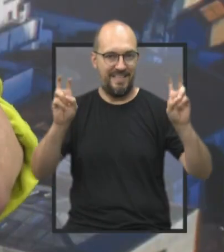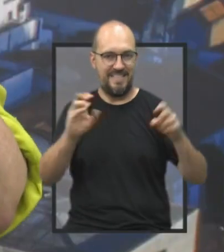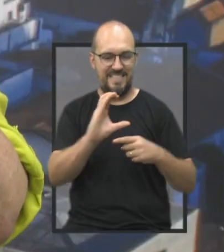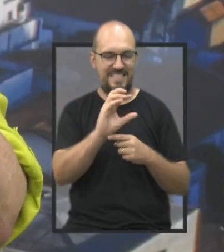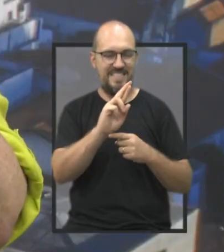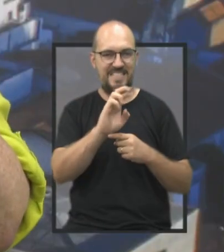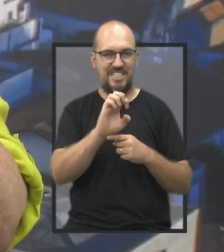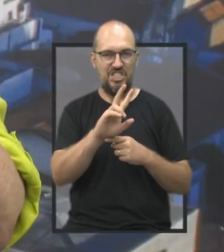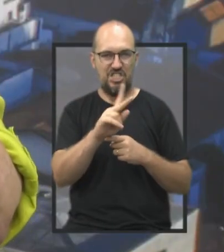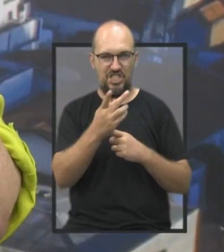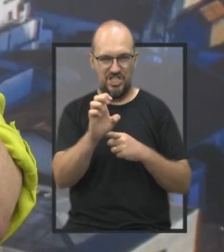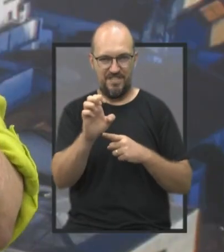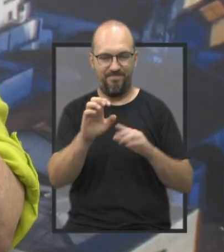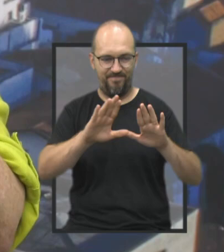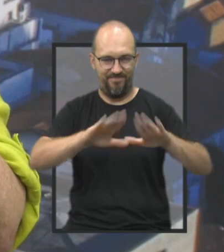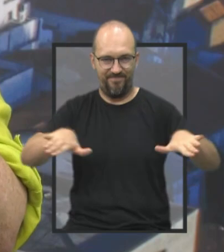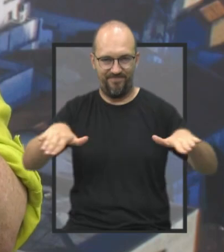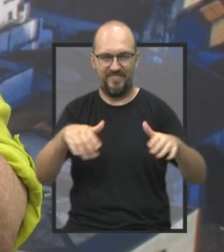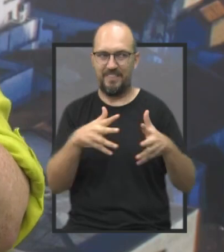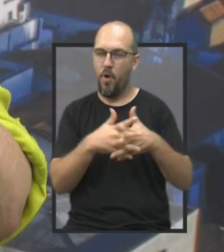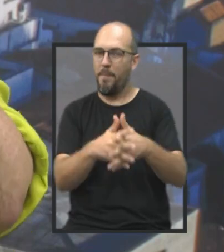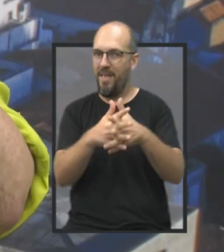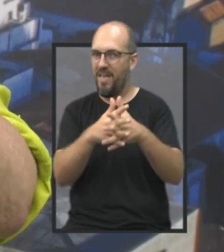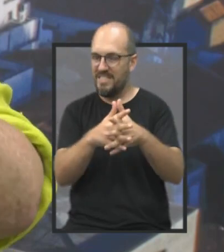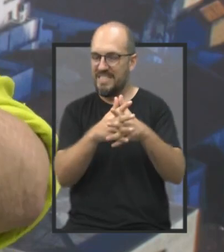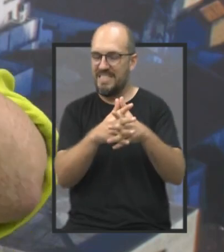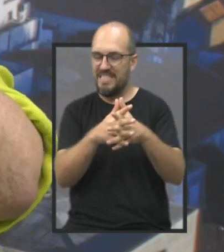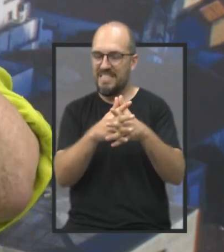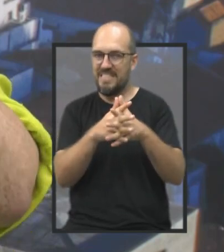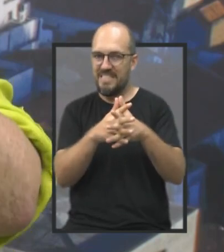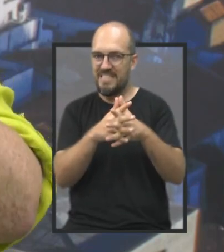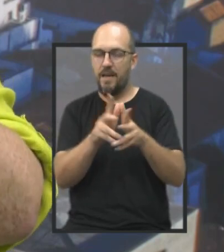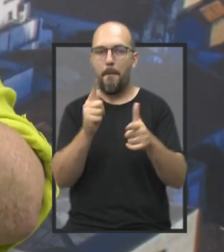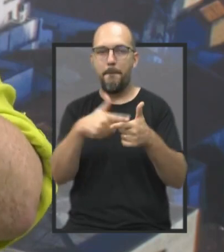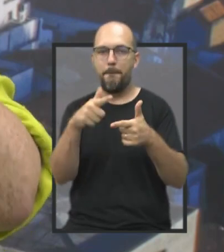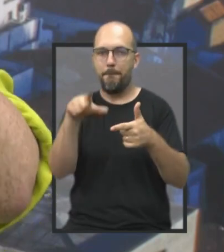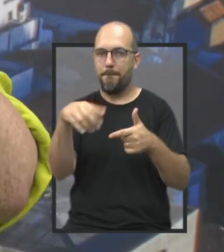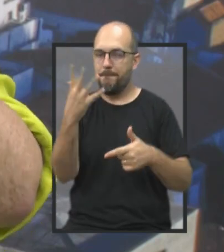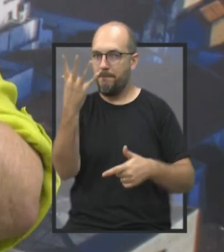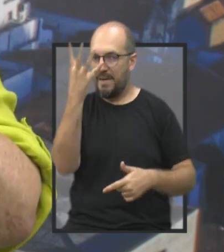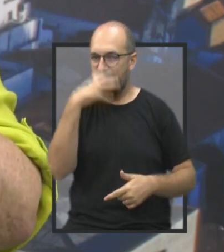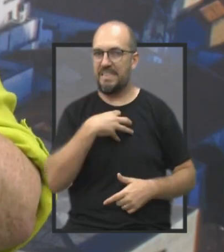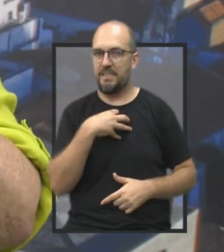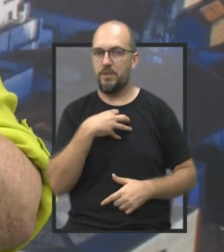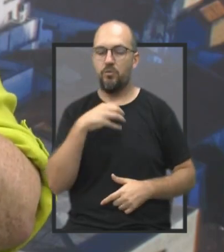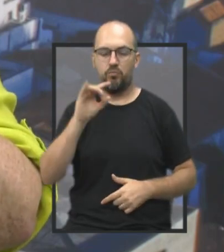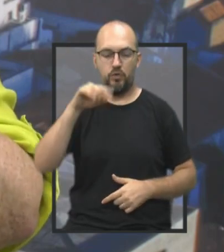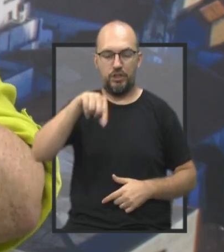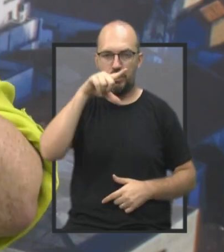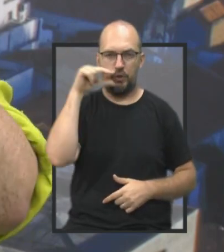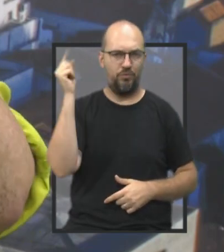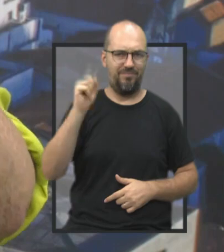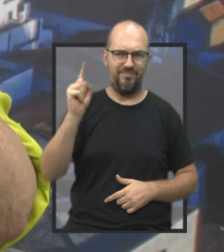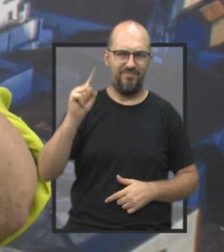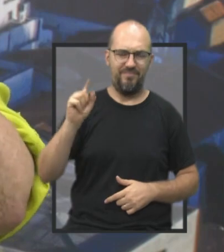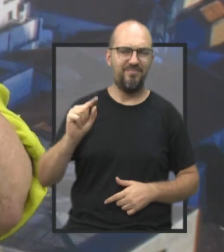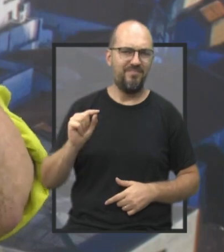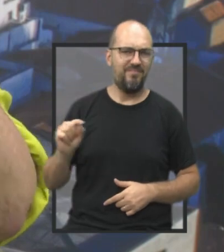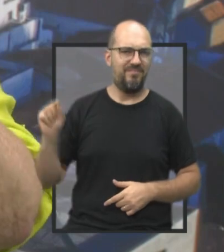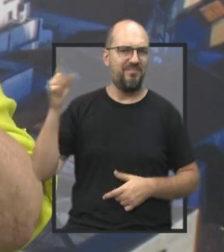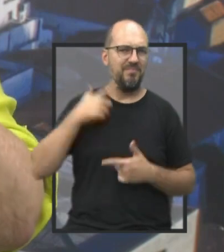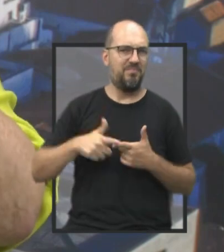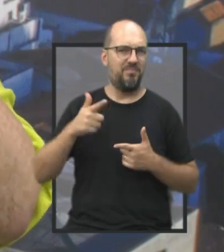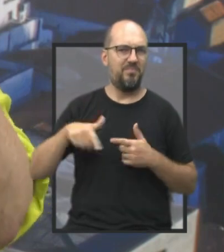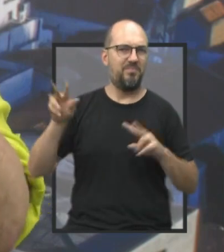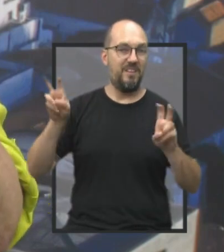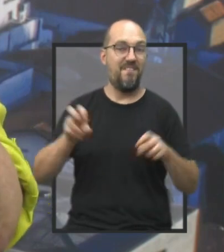da educação infantil, ela é muito complexa, ela é um problema muito sério, e não é só aqui em Jaú. Nós temos problemas relacionados